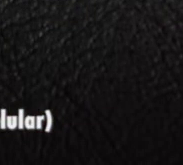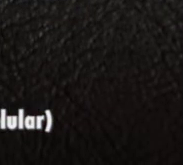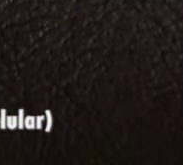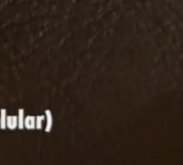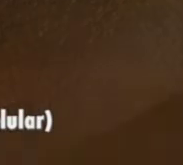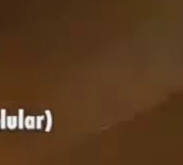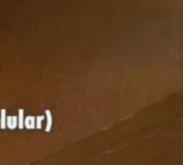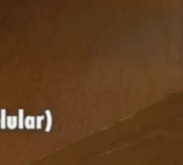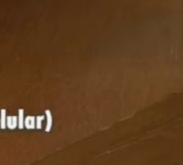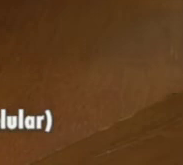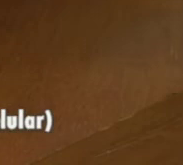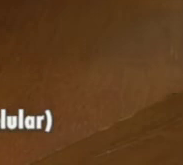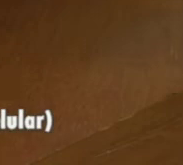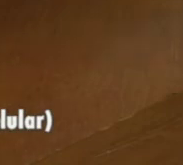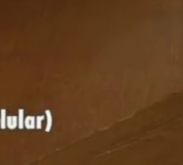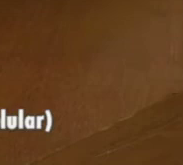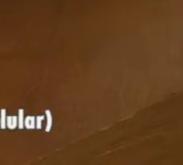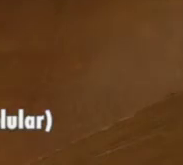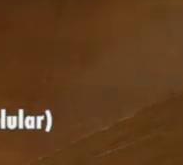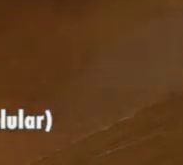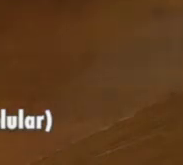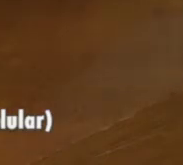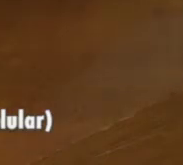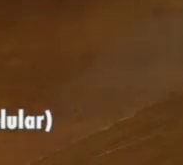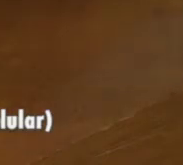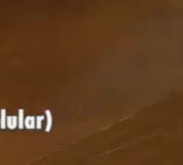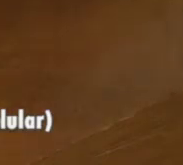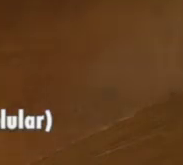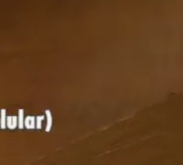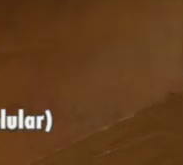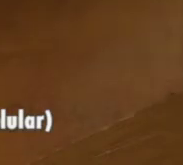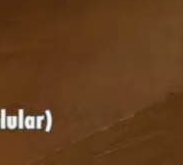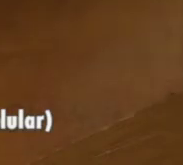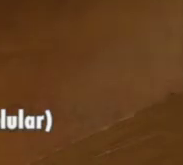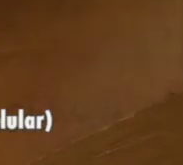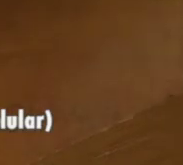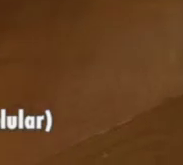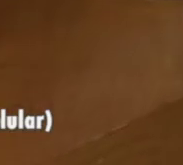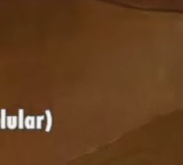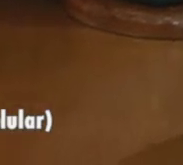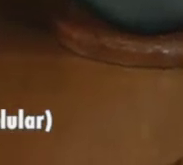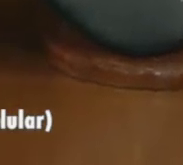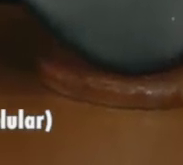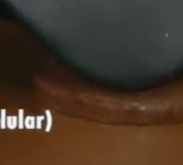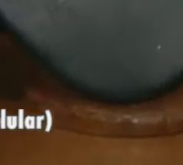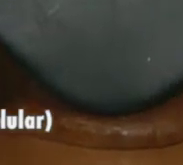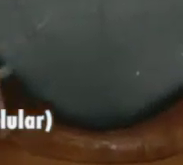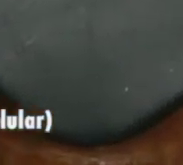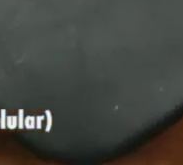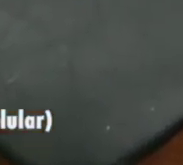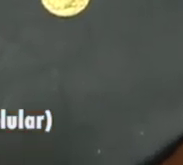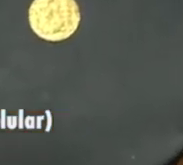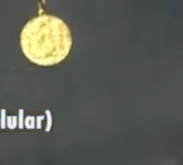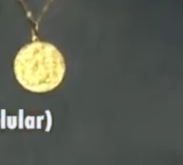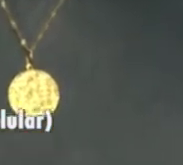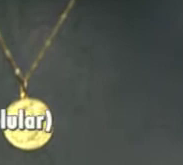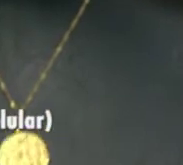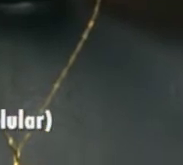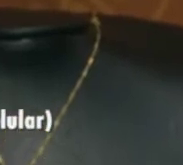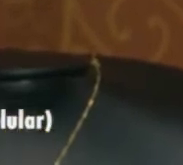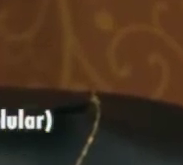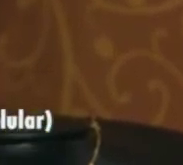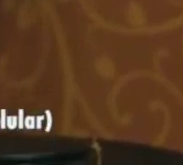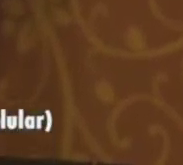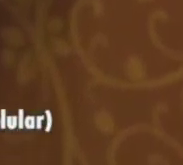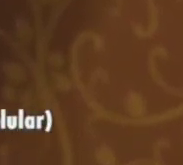presente surpresa. A gente abre aqui e olha só o que tem dentro da nossa Arca da Fé, este terço de madeira de oliveira lá